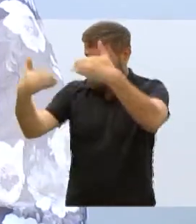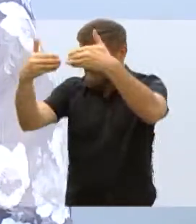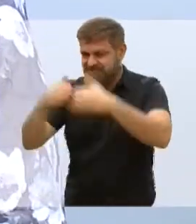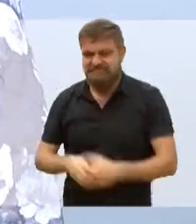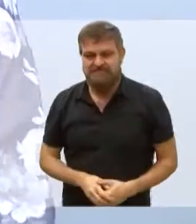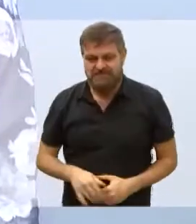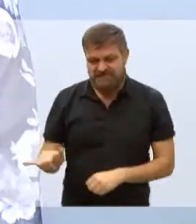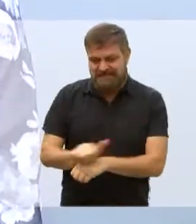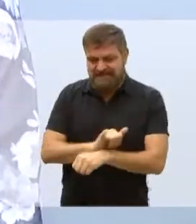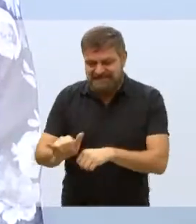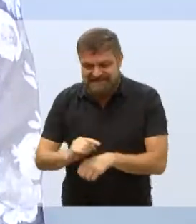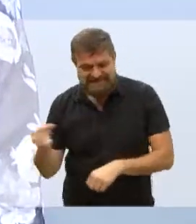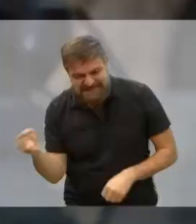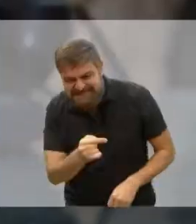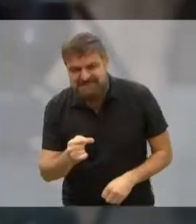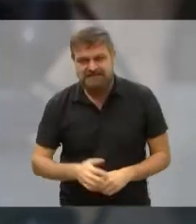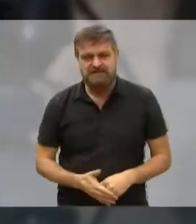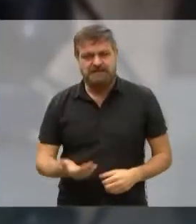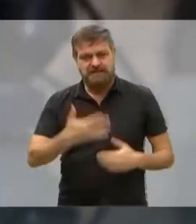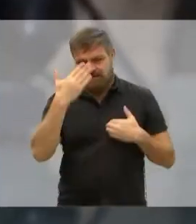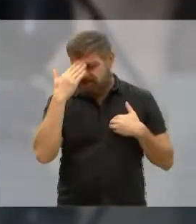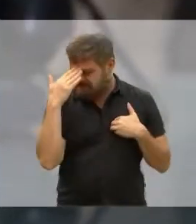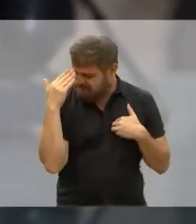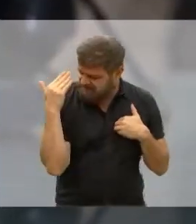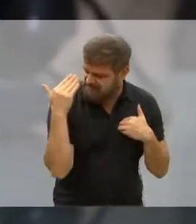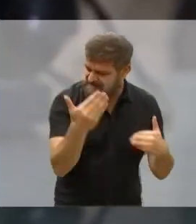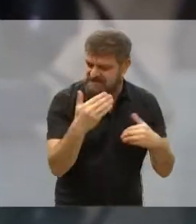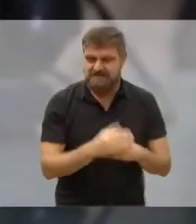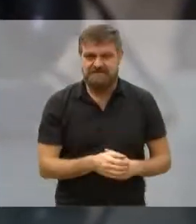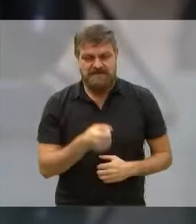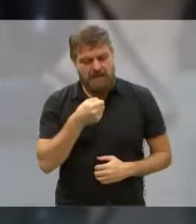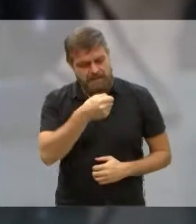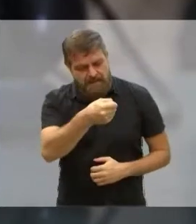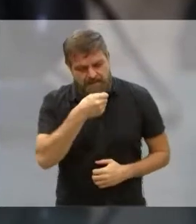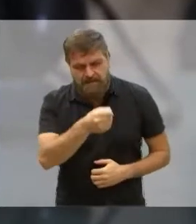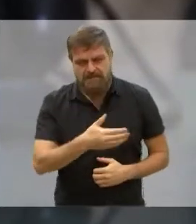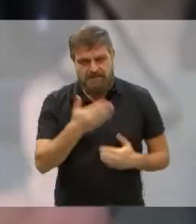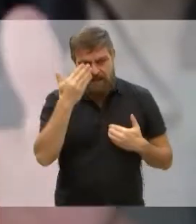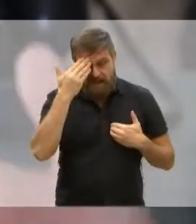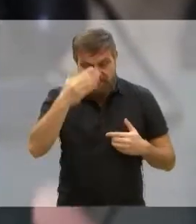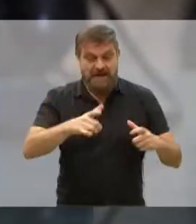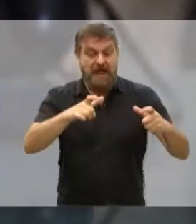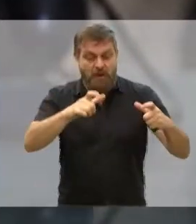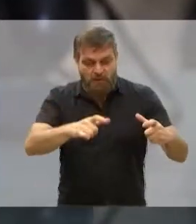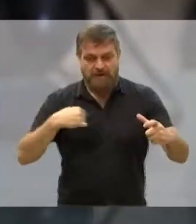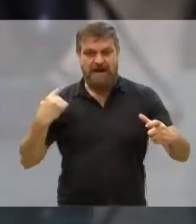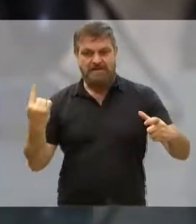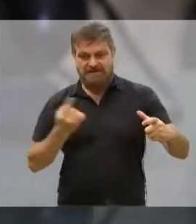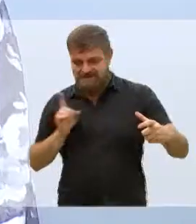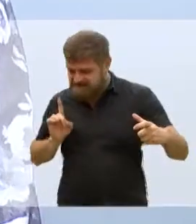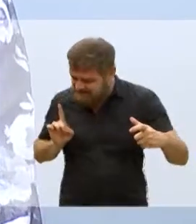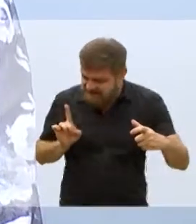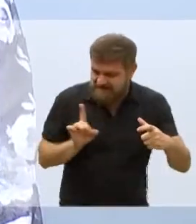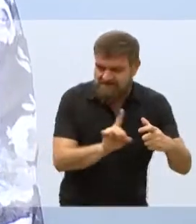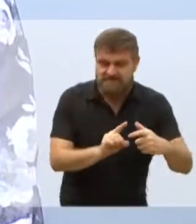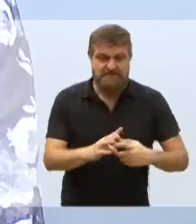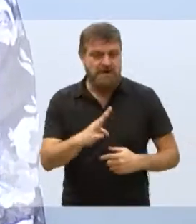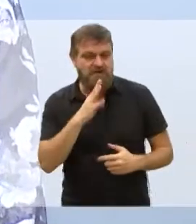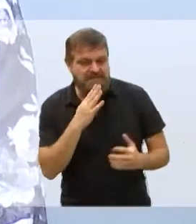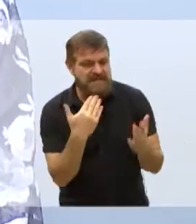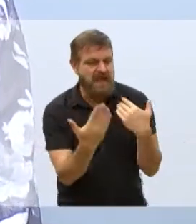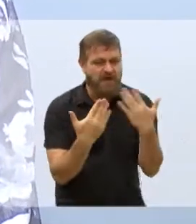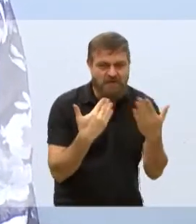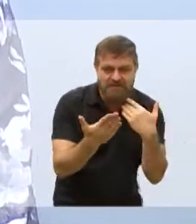para os jovens que frequentam aqui. Raquel, quero agradecer muito a tua participação comigo hoje. Obrigada por oferecer o espaço para que a gente